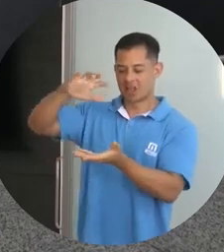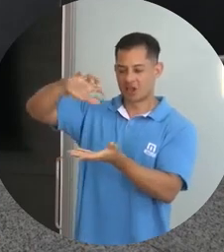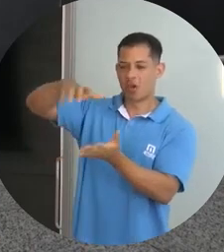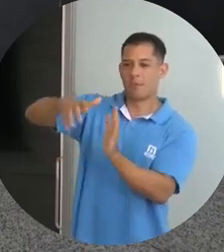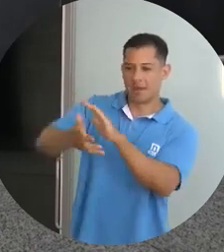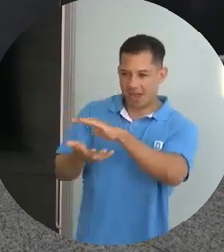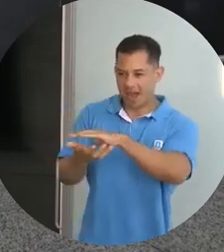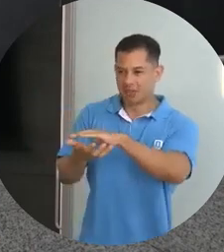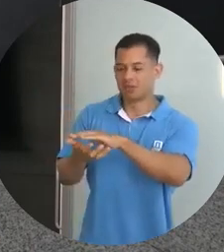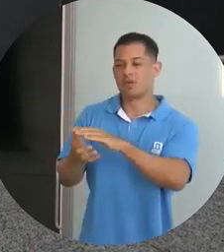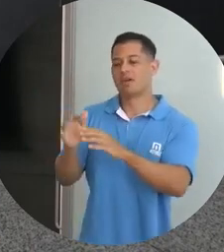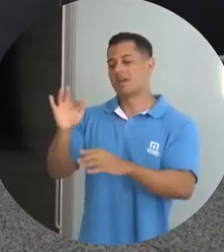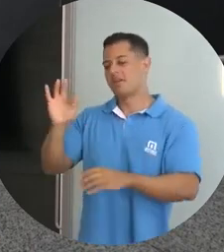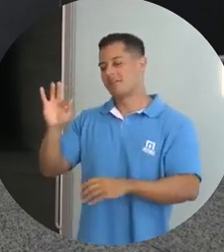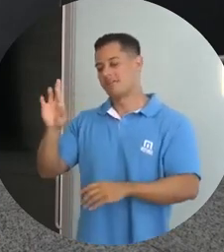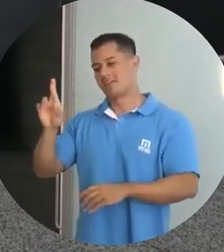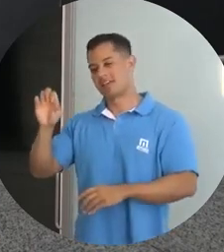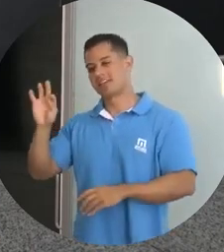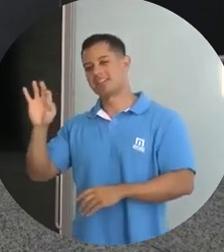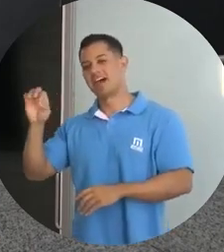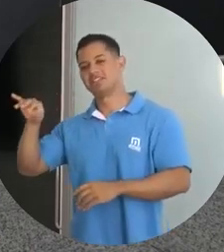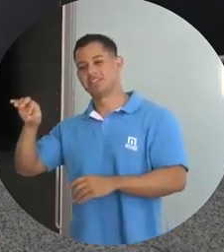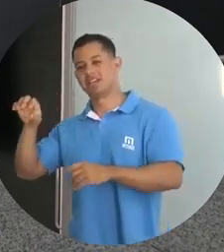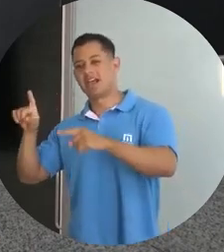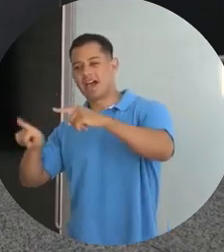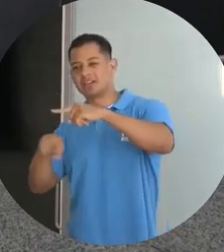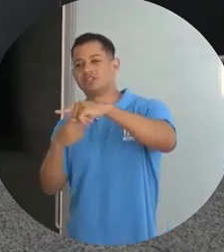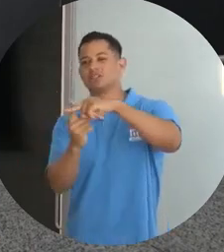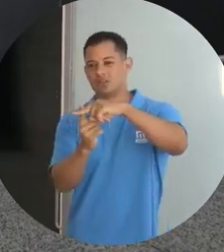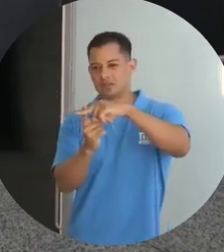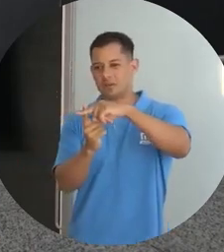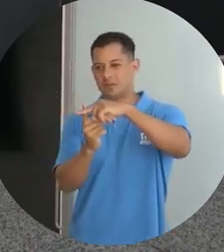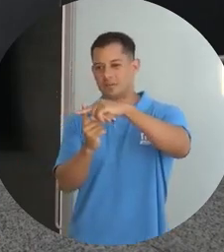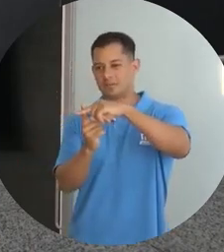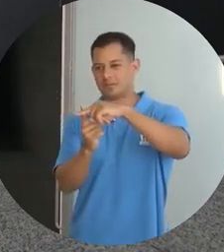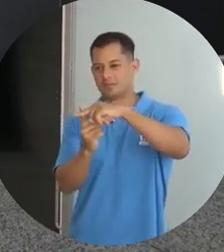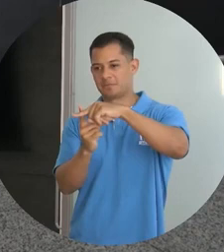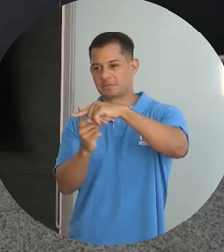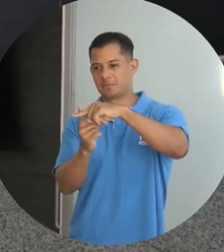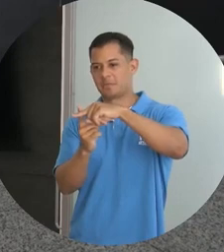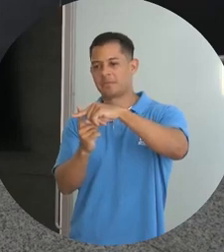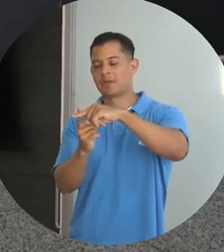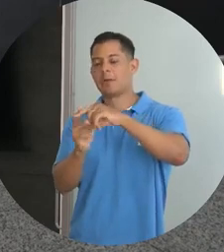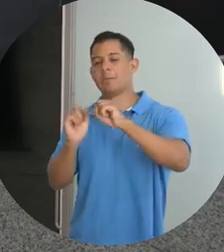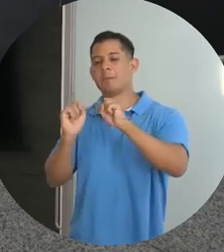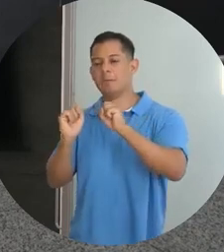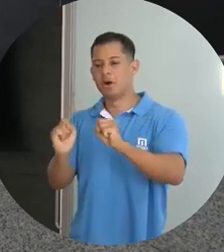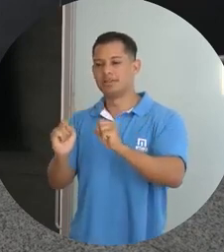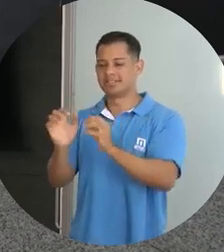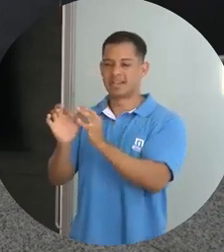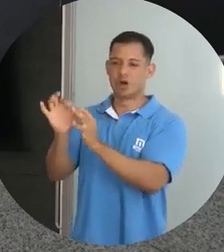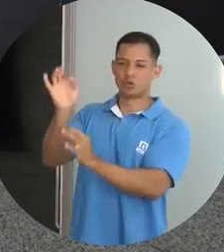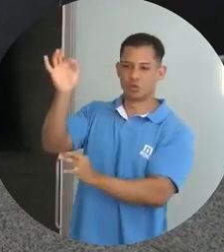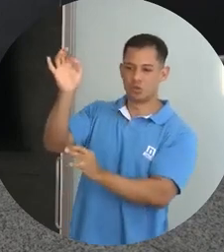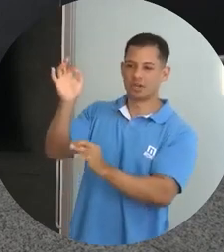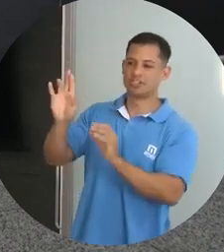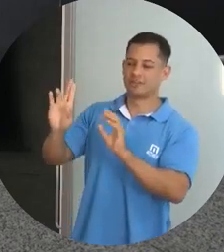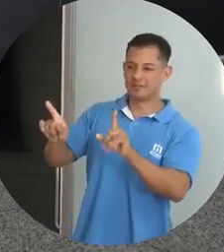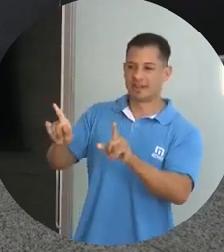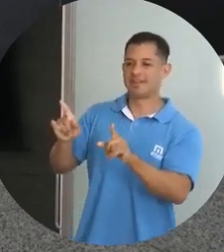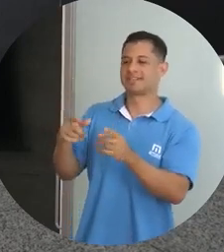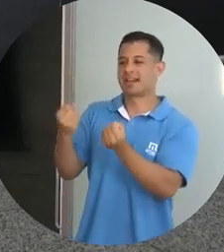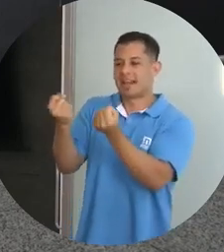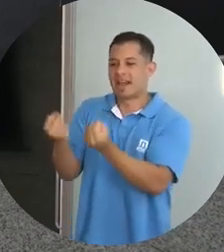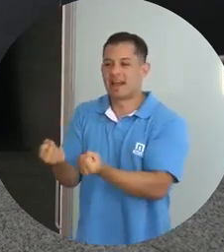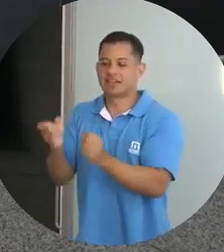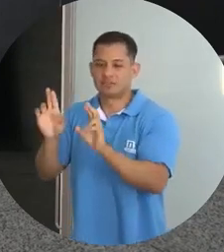uma fretagem adicional, e ela pode ser de alturas diversas, para cargas